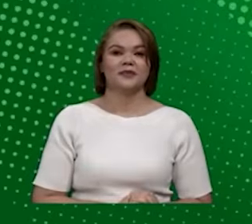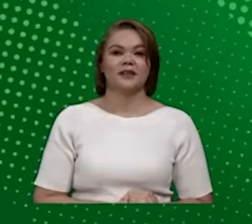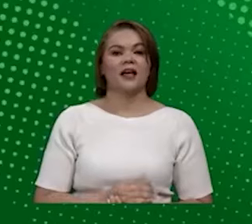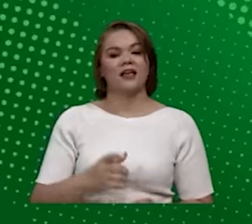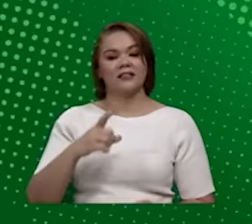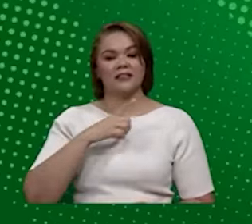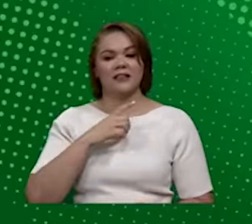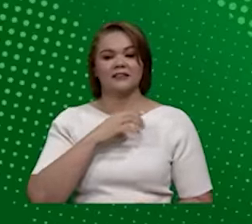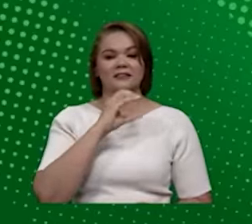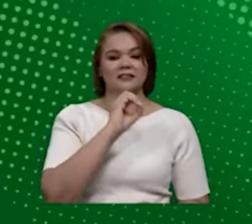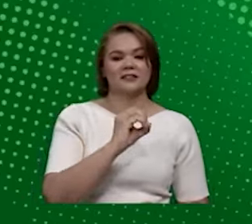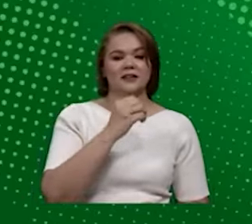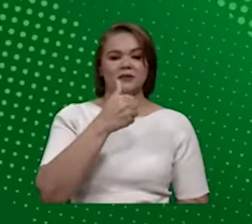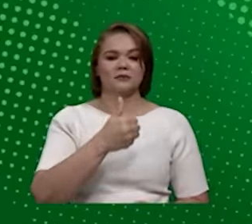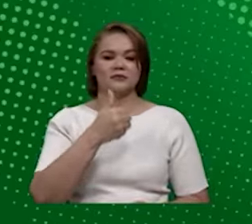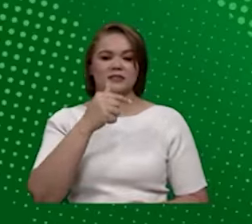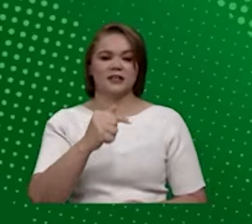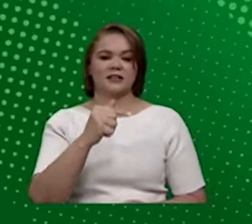agora o